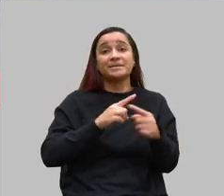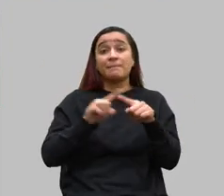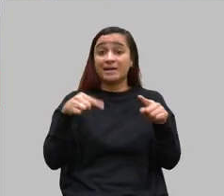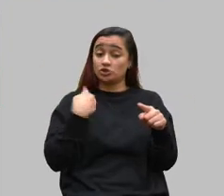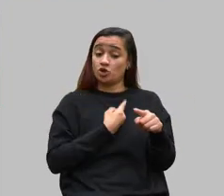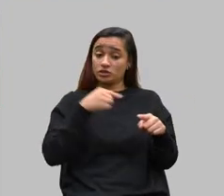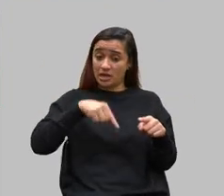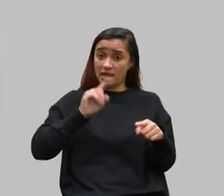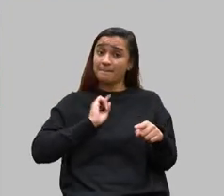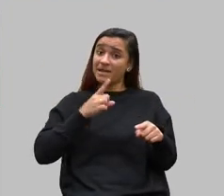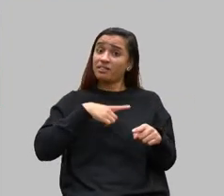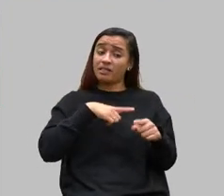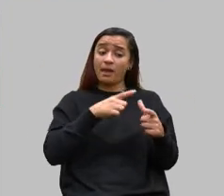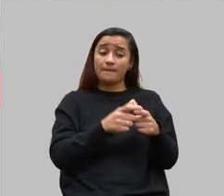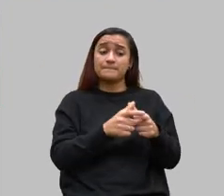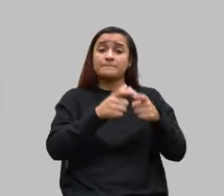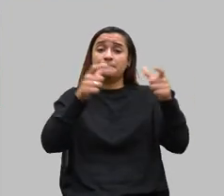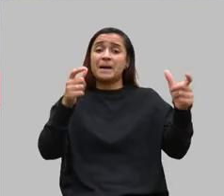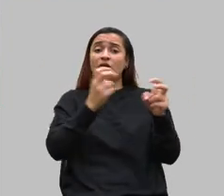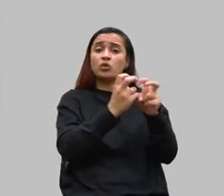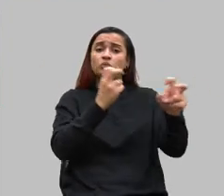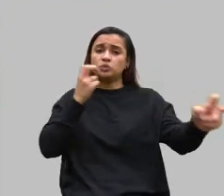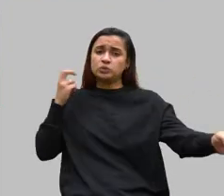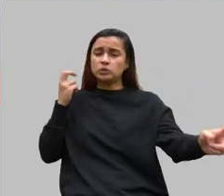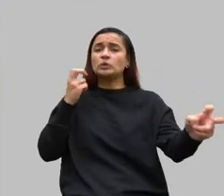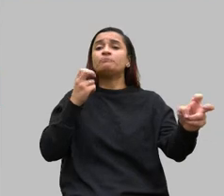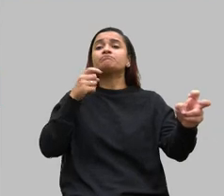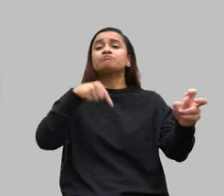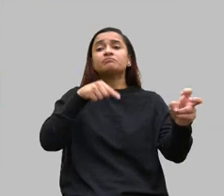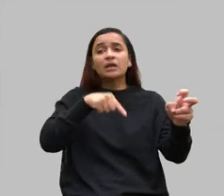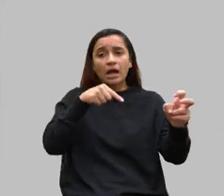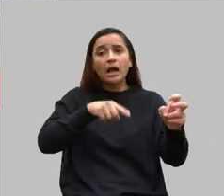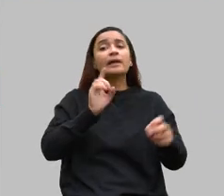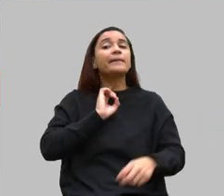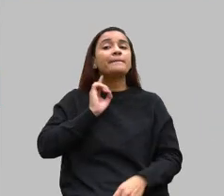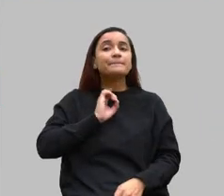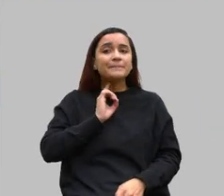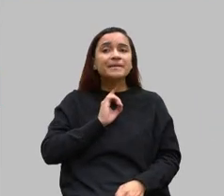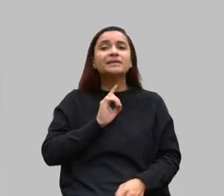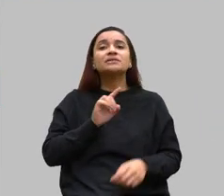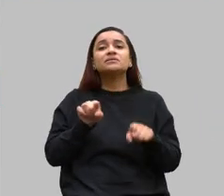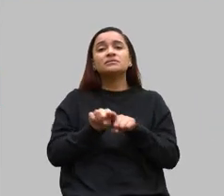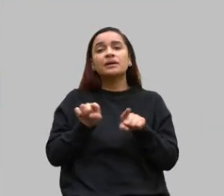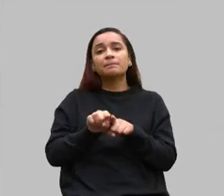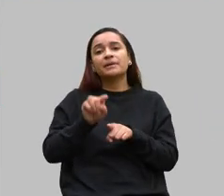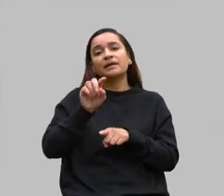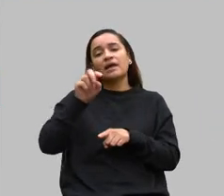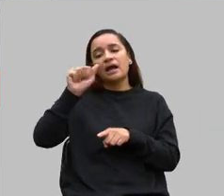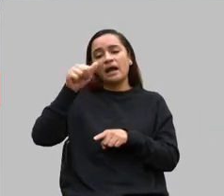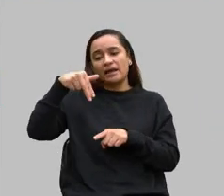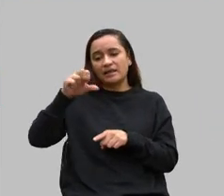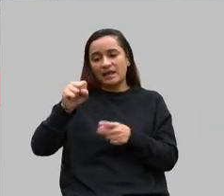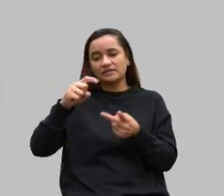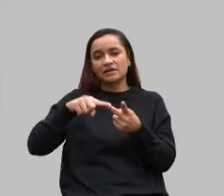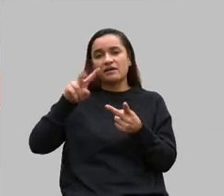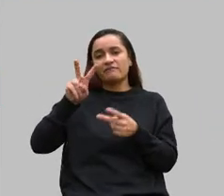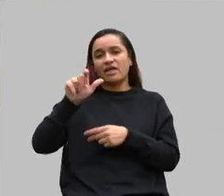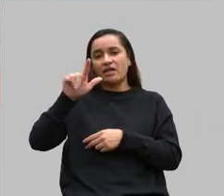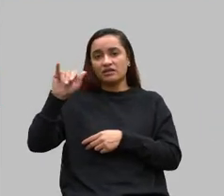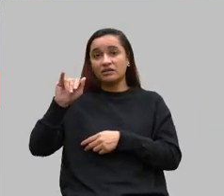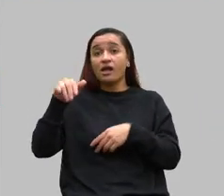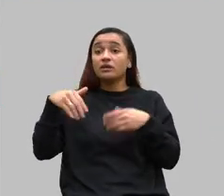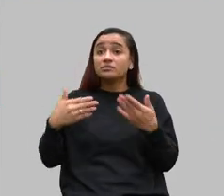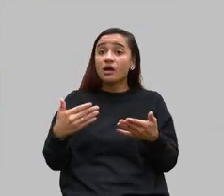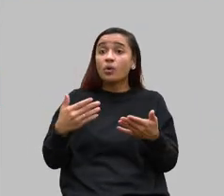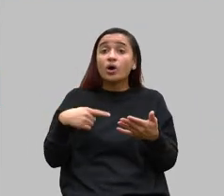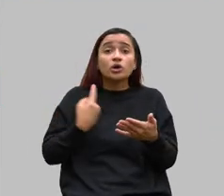percentual das Malhas aqui né da Vitória Minas da mrss e da vli que é uma discussão que vai começar agora em relação à renovação Então nós não